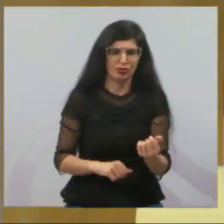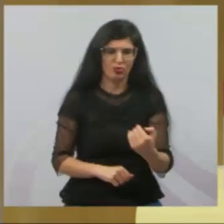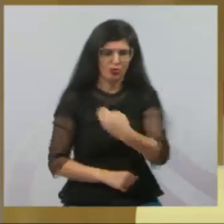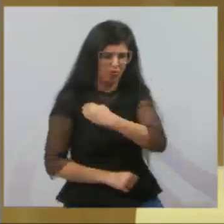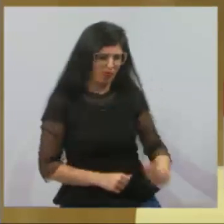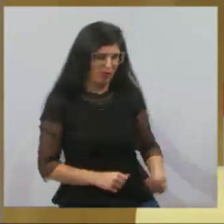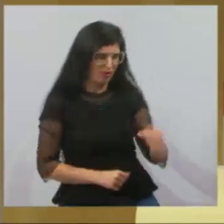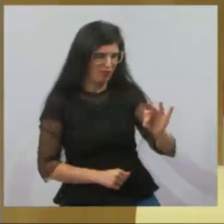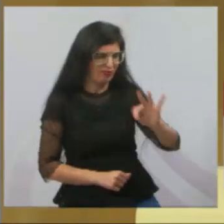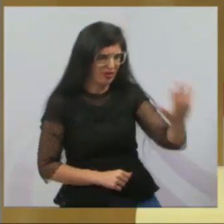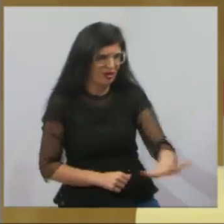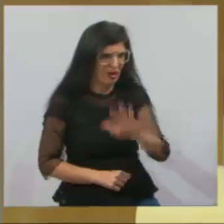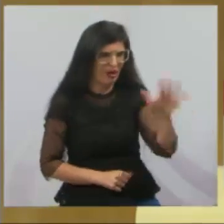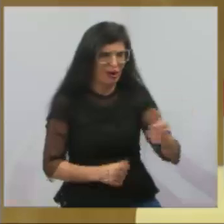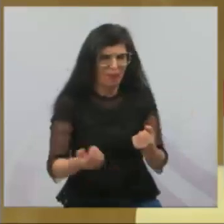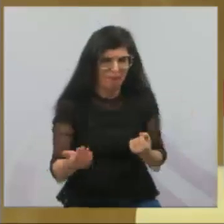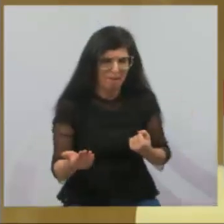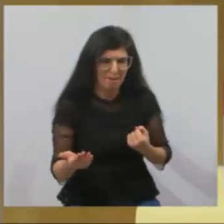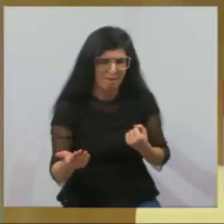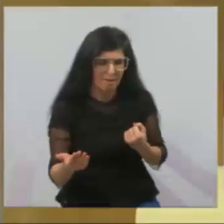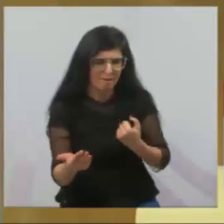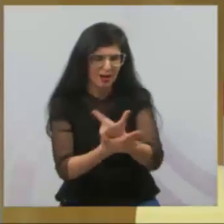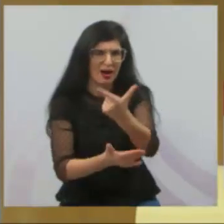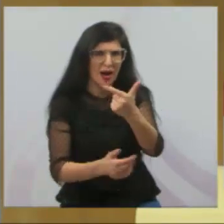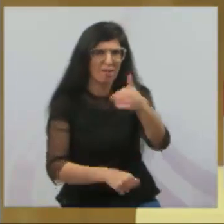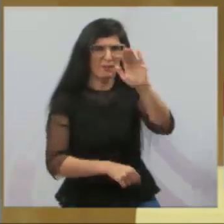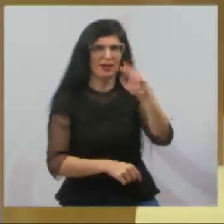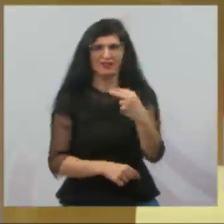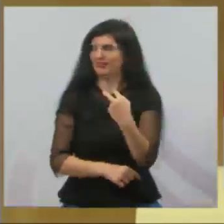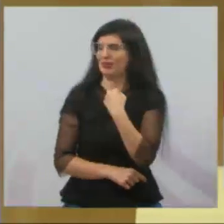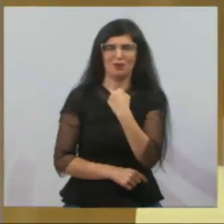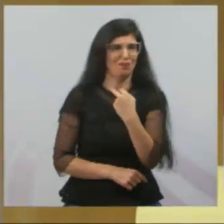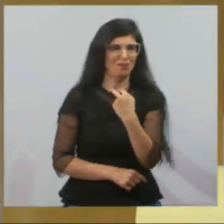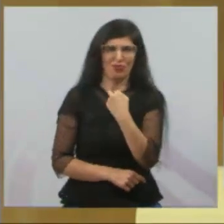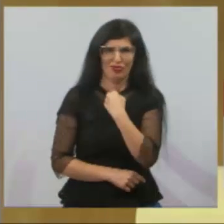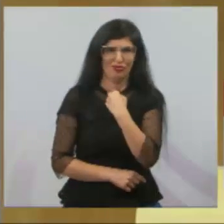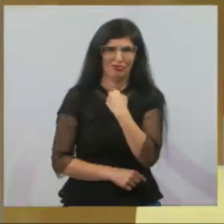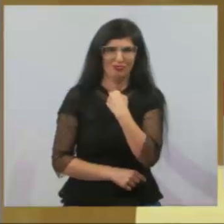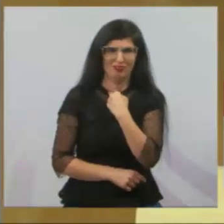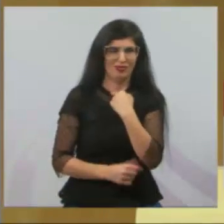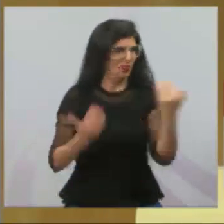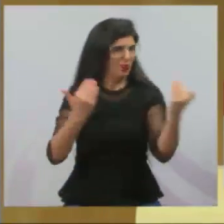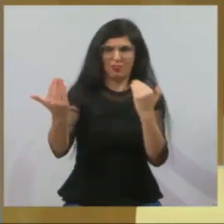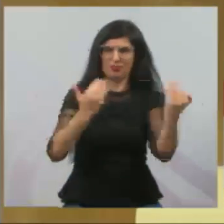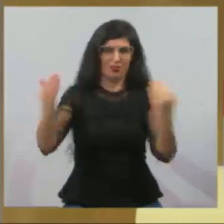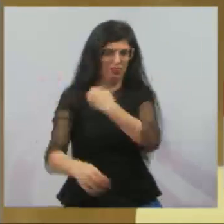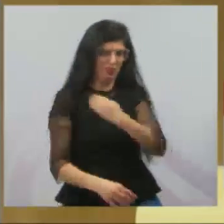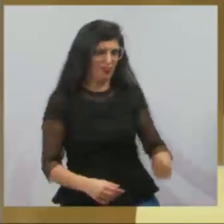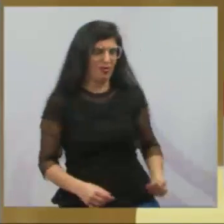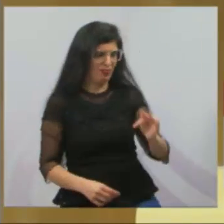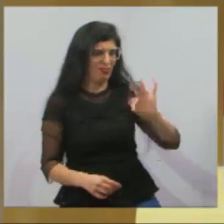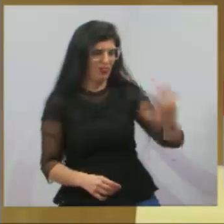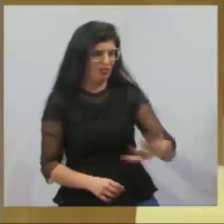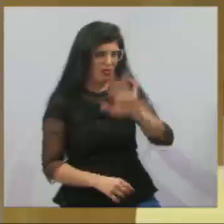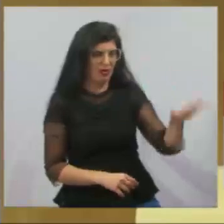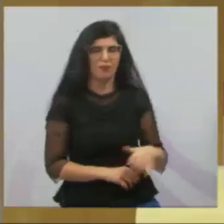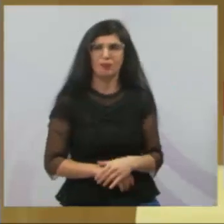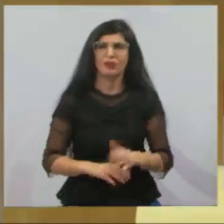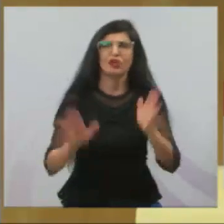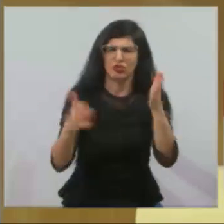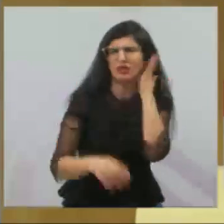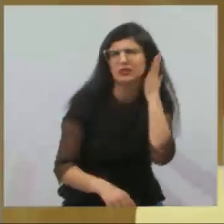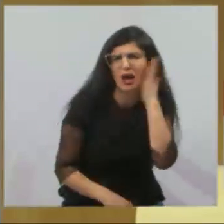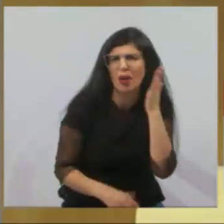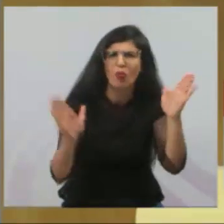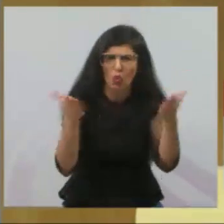de 14%. Né? A gente sabe que hoje já é descontado do funcionalismo público R$